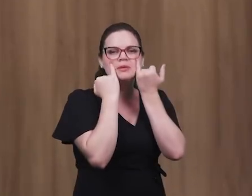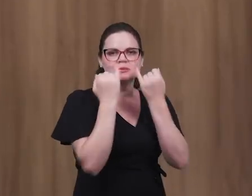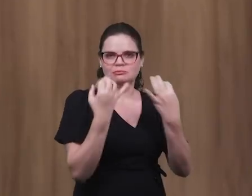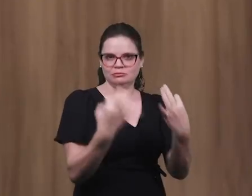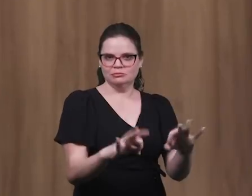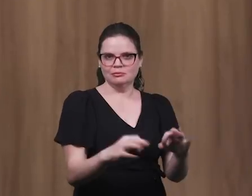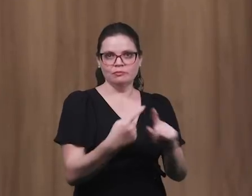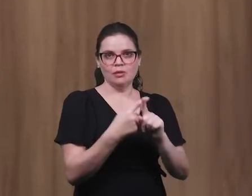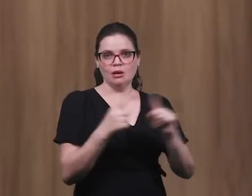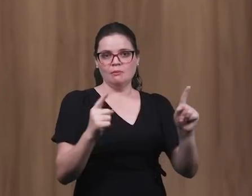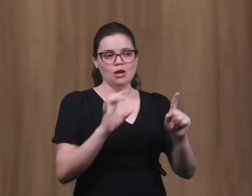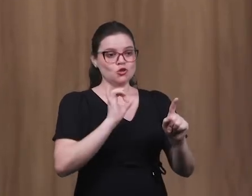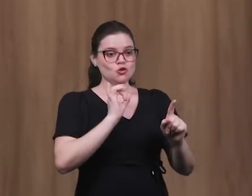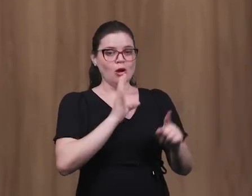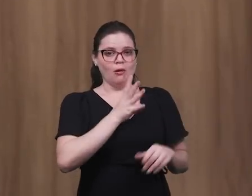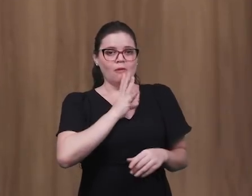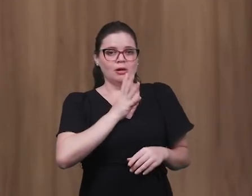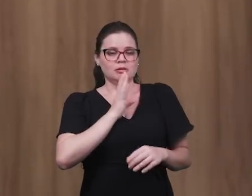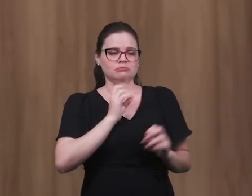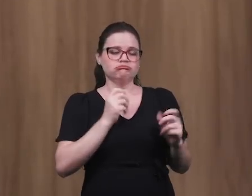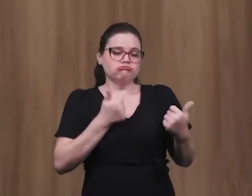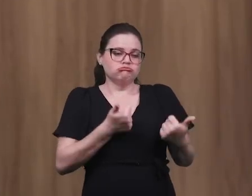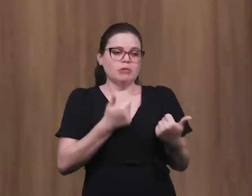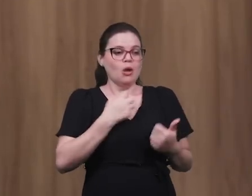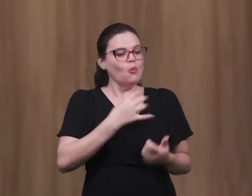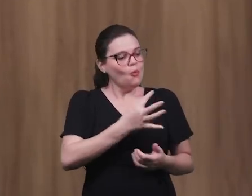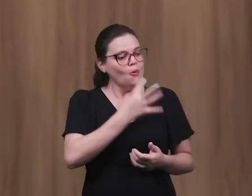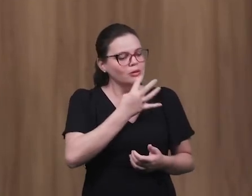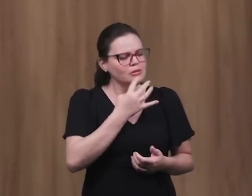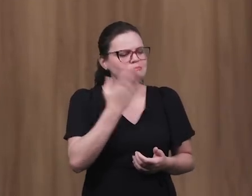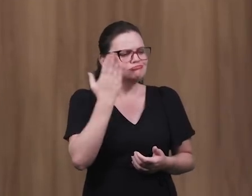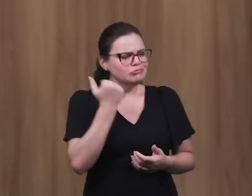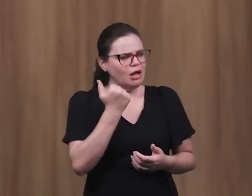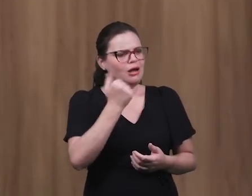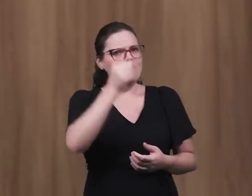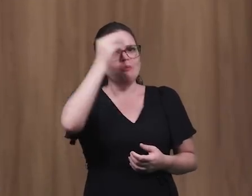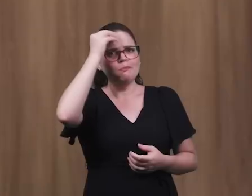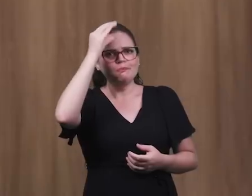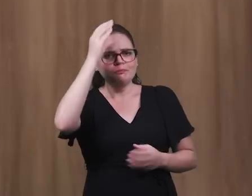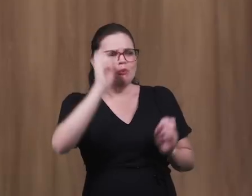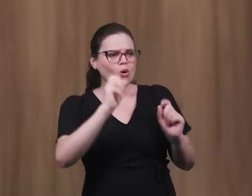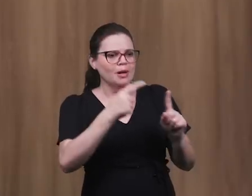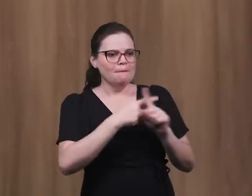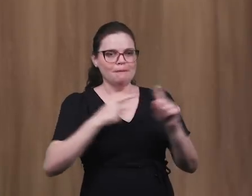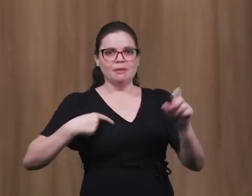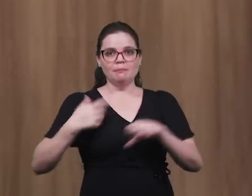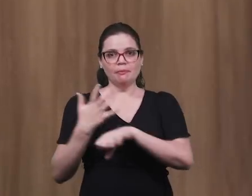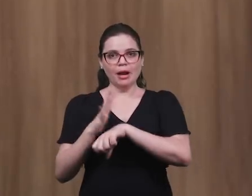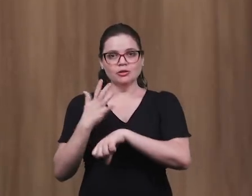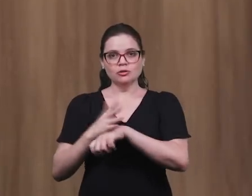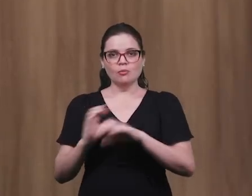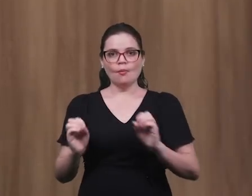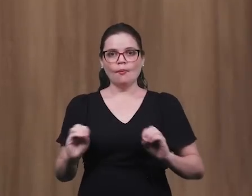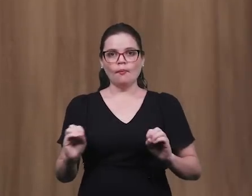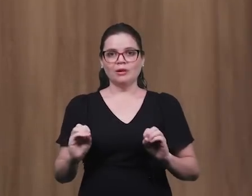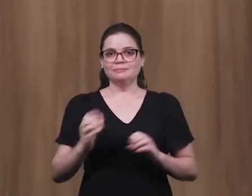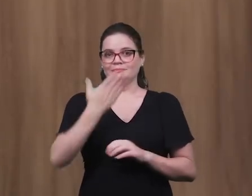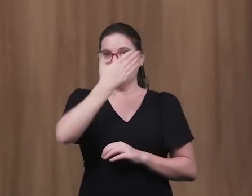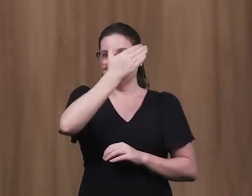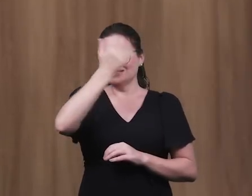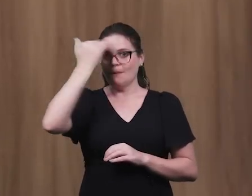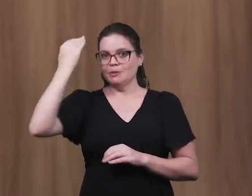pode ficar apenas no vazio, ou seja, a pessoa tem o conhecimento, mas não consegue praticá-lo. Sabedoria